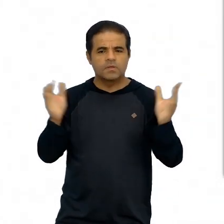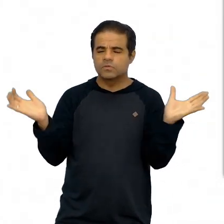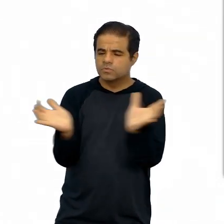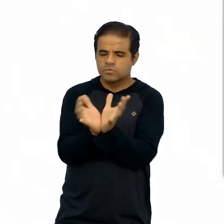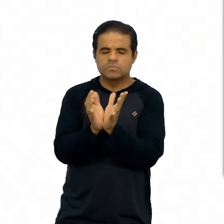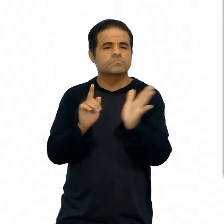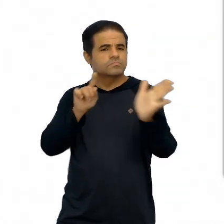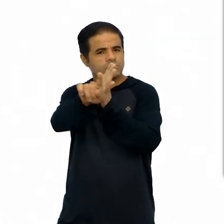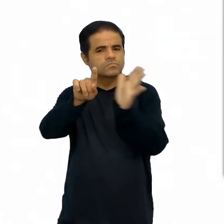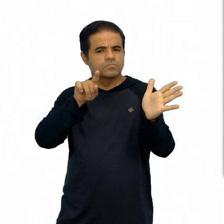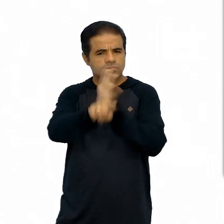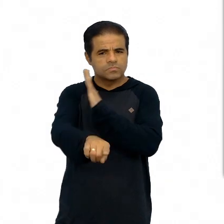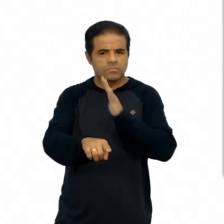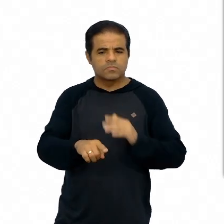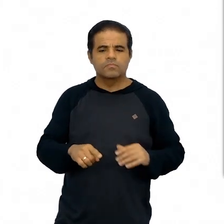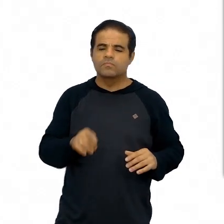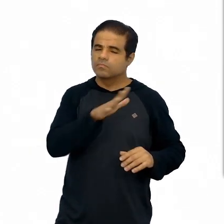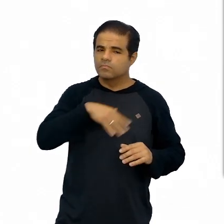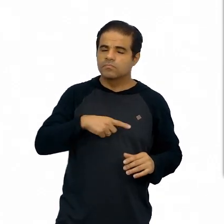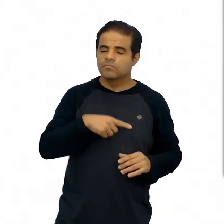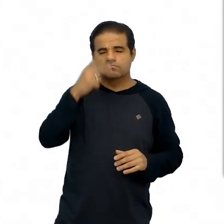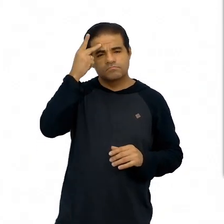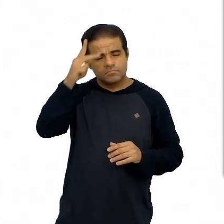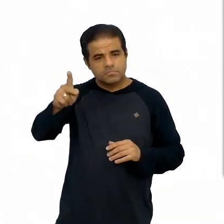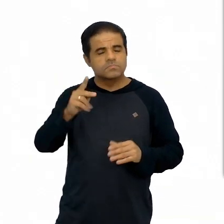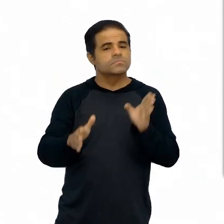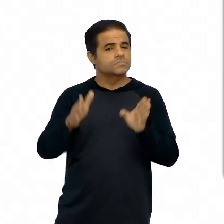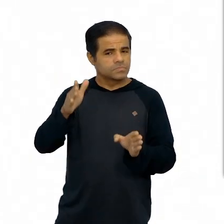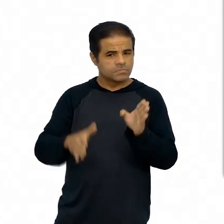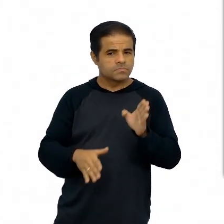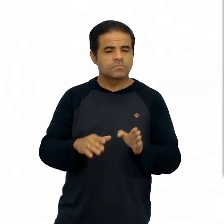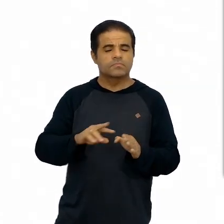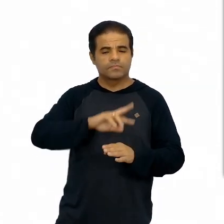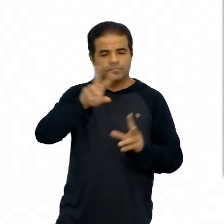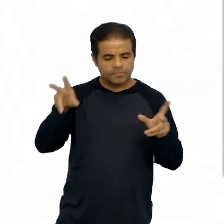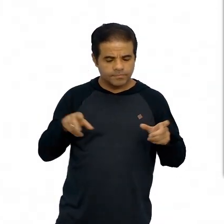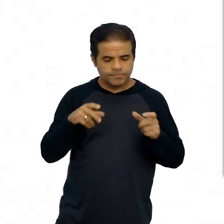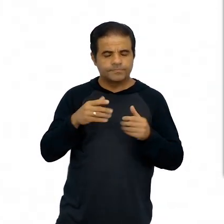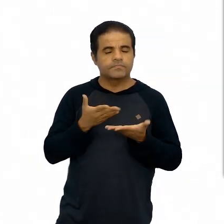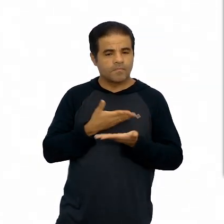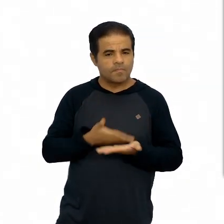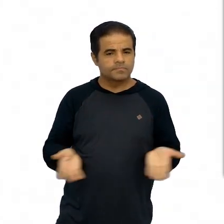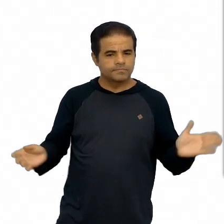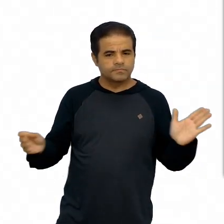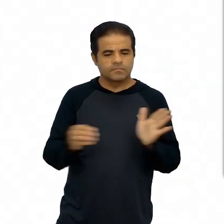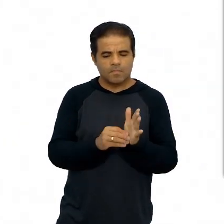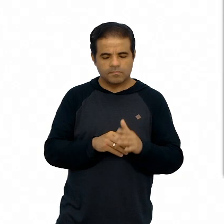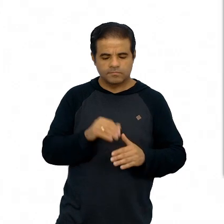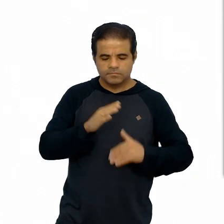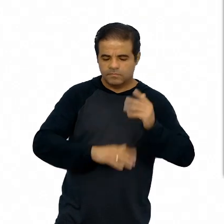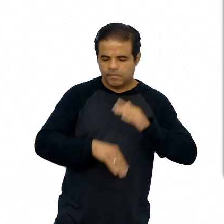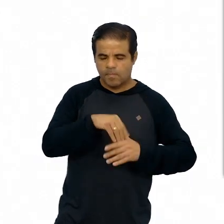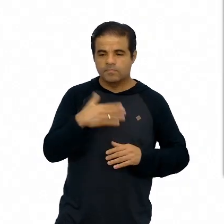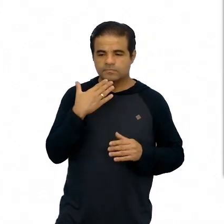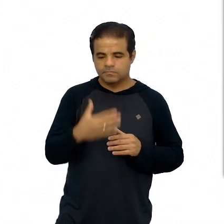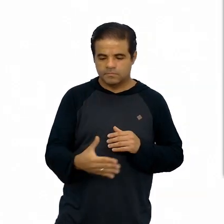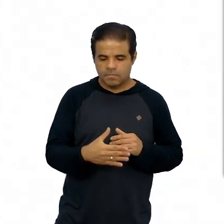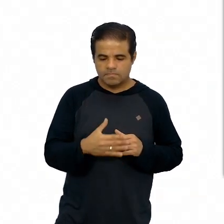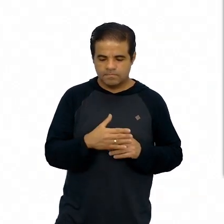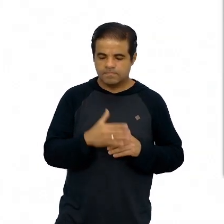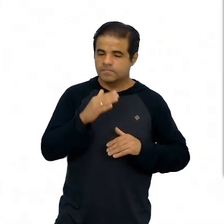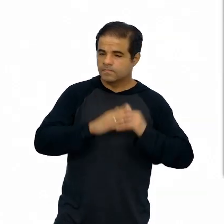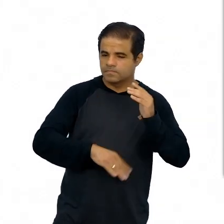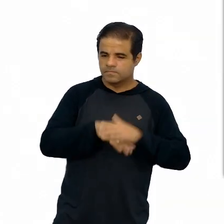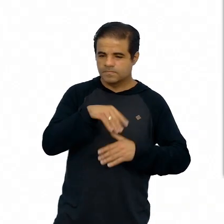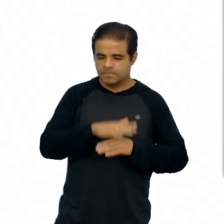levantar hipóteses para solucionar as situações aí que aparecem. Peça que o integrante